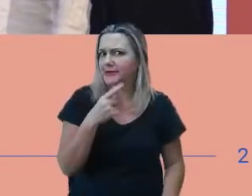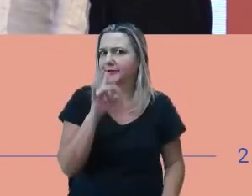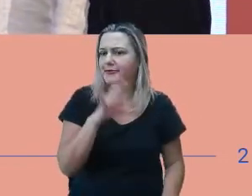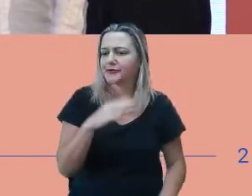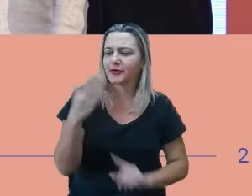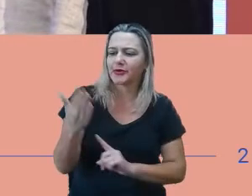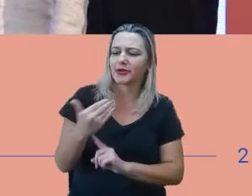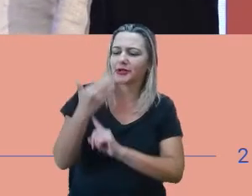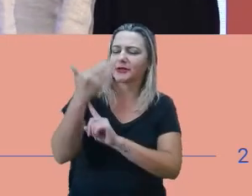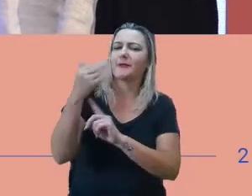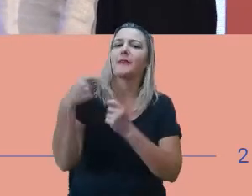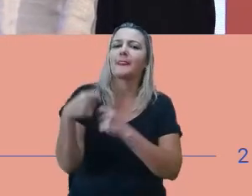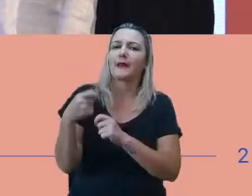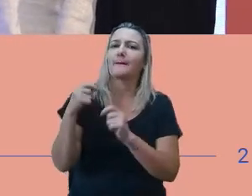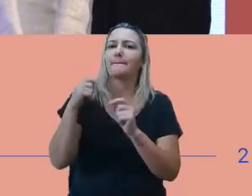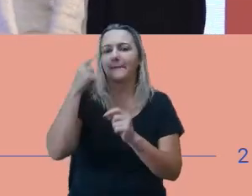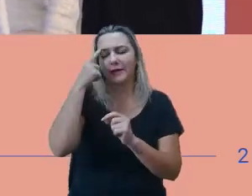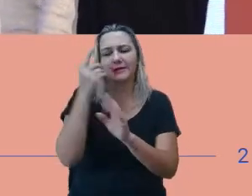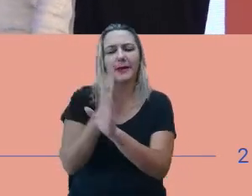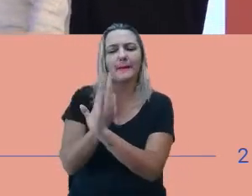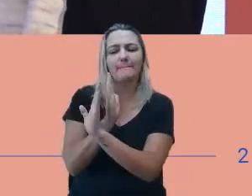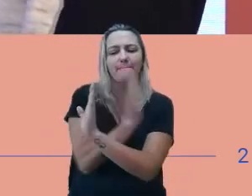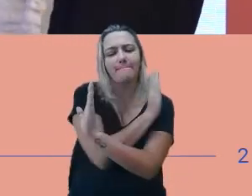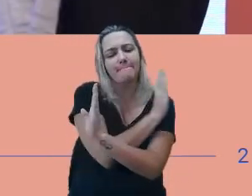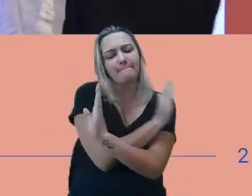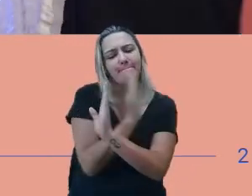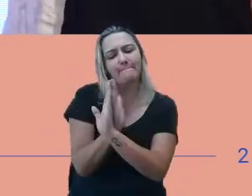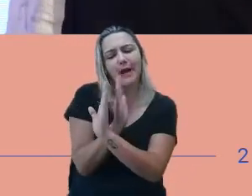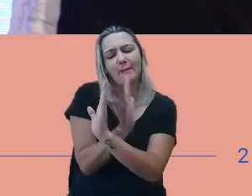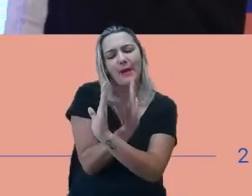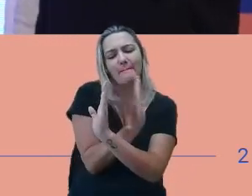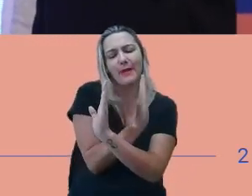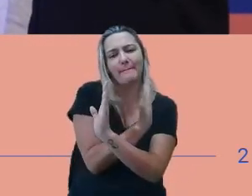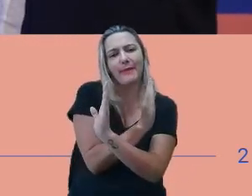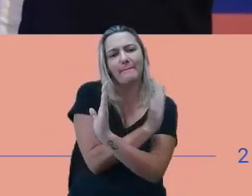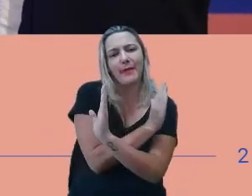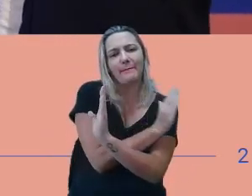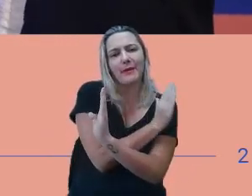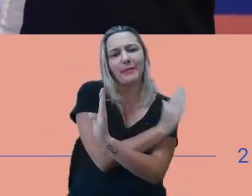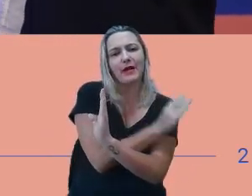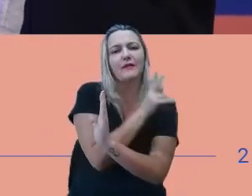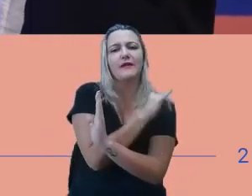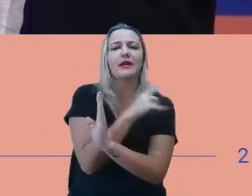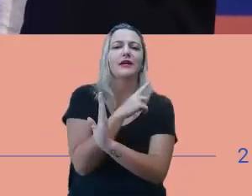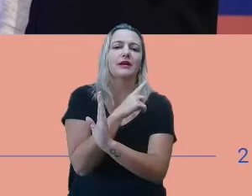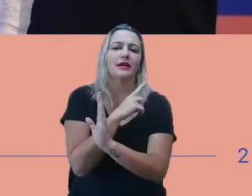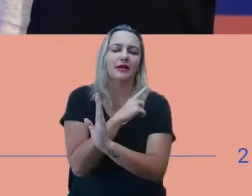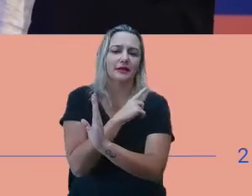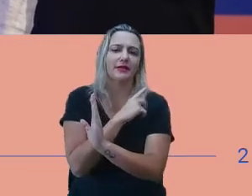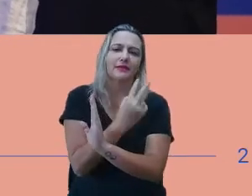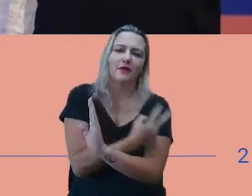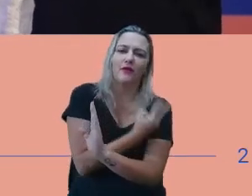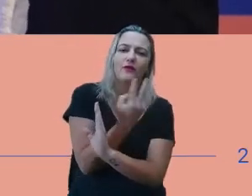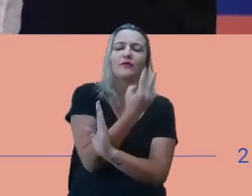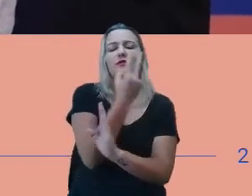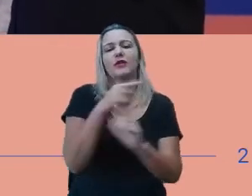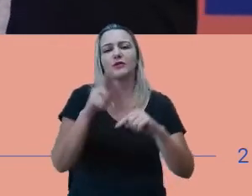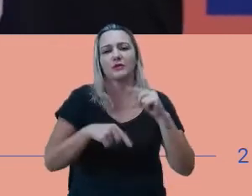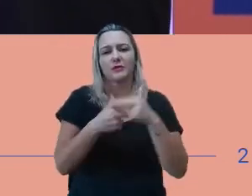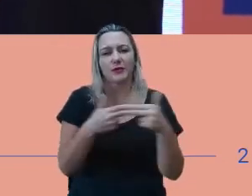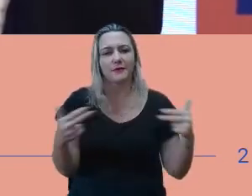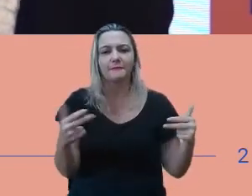toda essa cadeia Quais são os atores que vão se beneficiar dessa matéria-prima então a gente tá falando de conexões